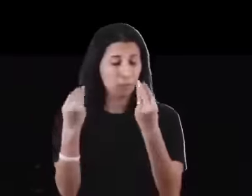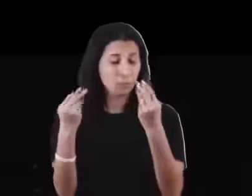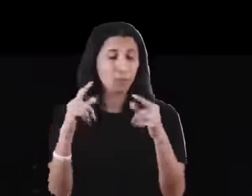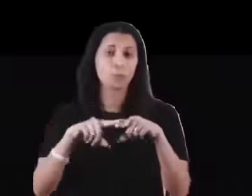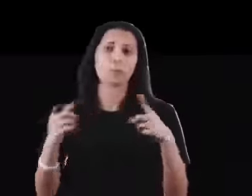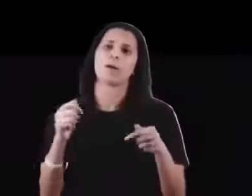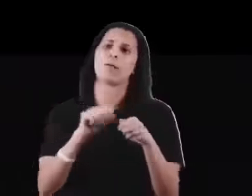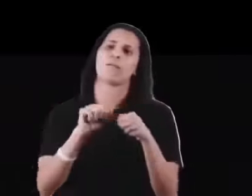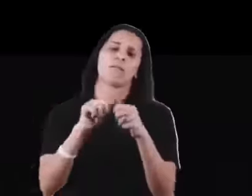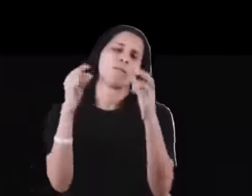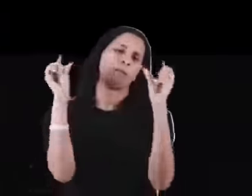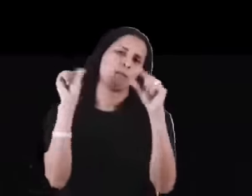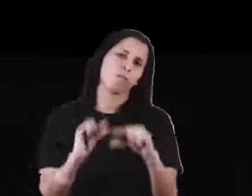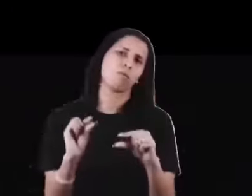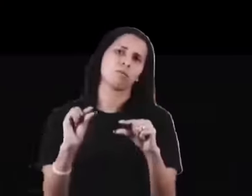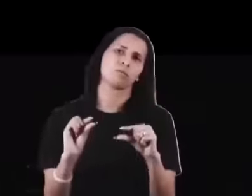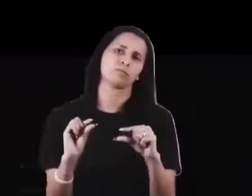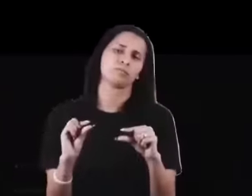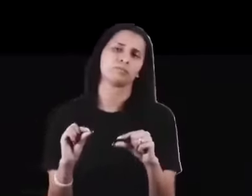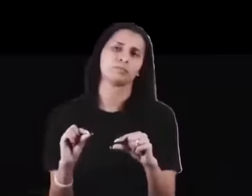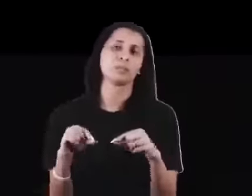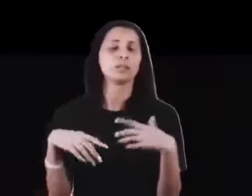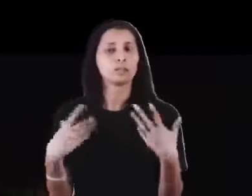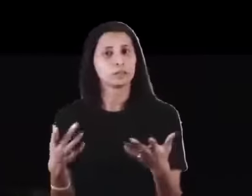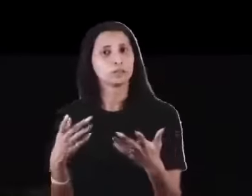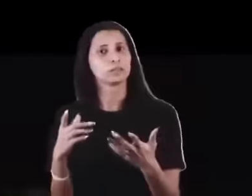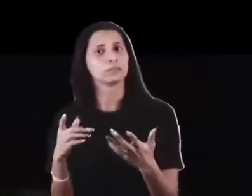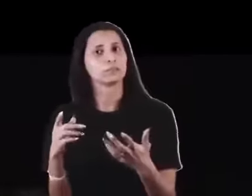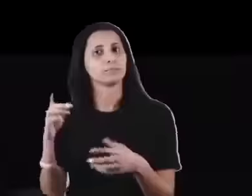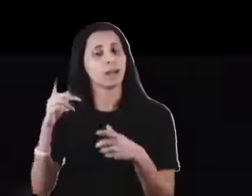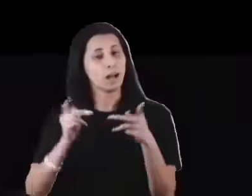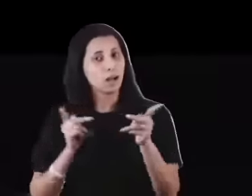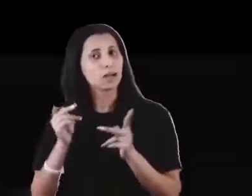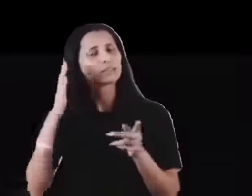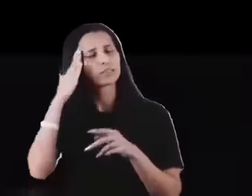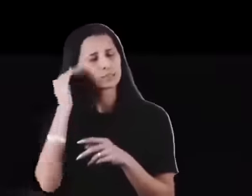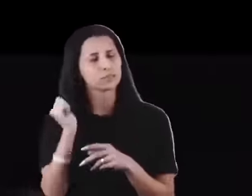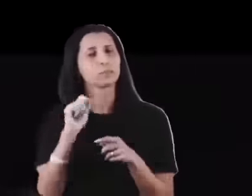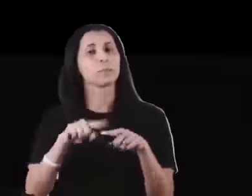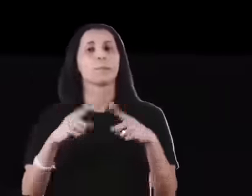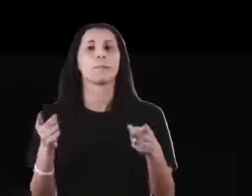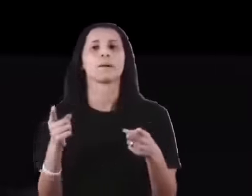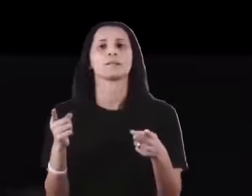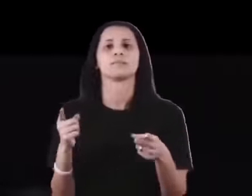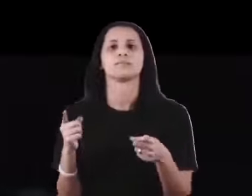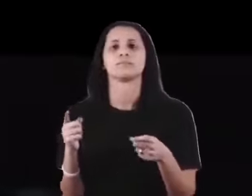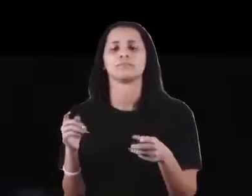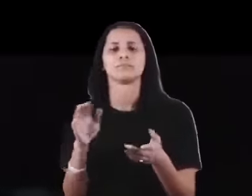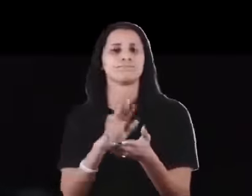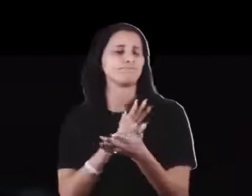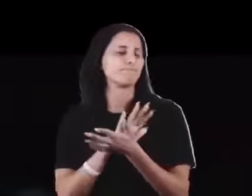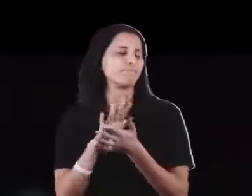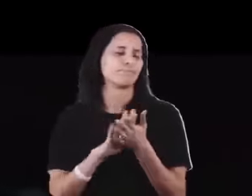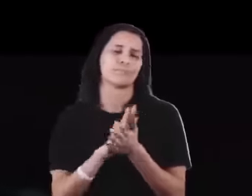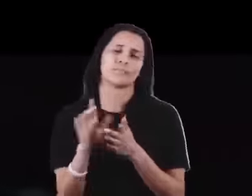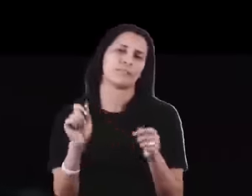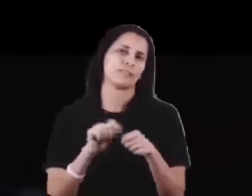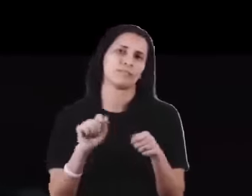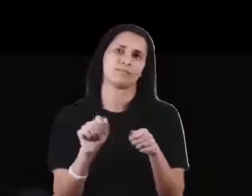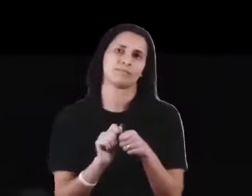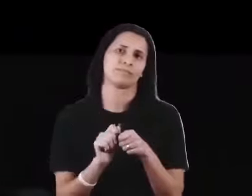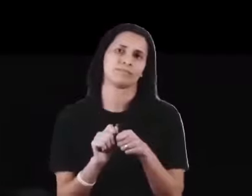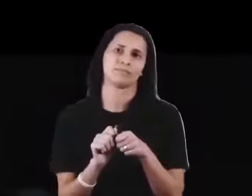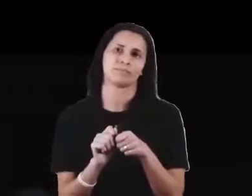teoria que a gente sabe aplicar assim porque ela sabia sabia não sabia mas não sabia fazer o quê que ela tinha ela não